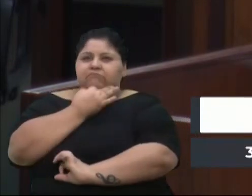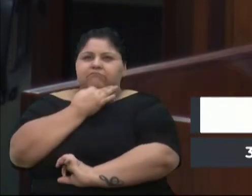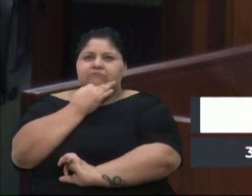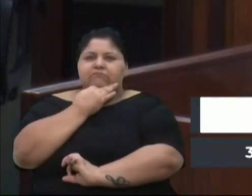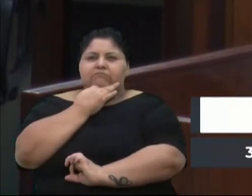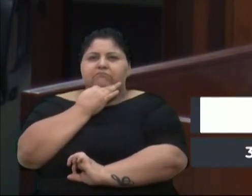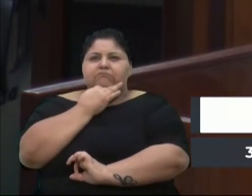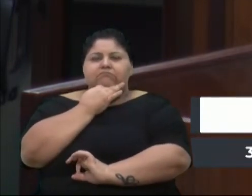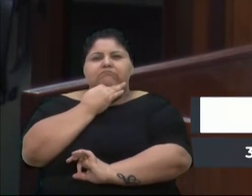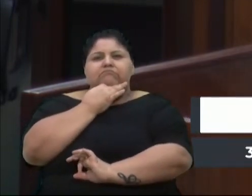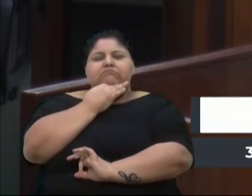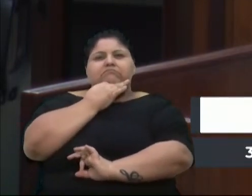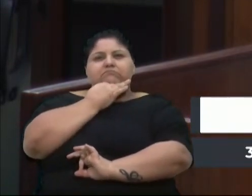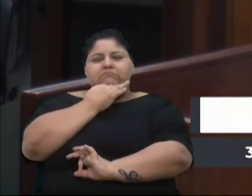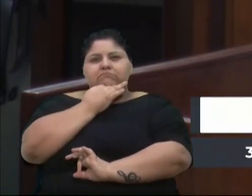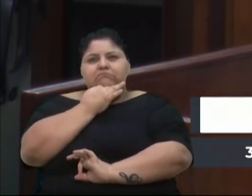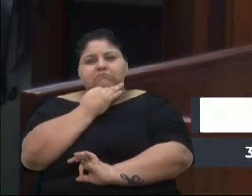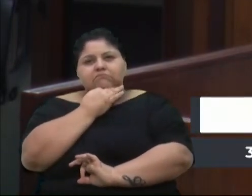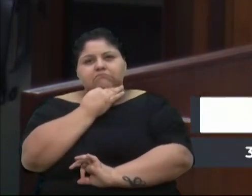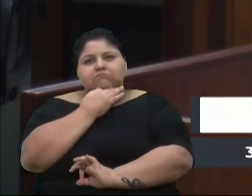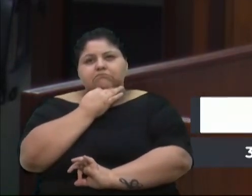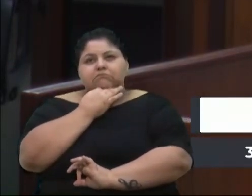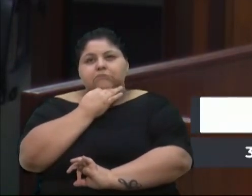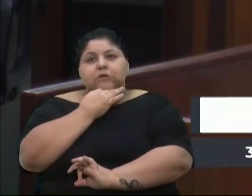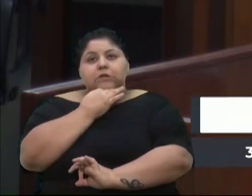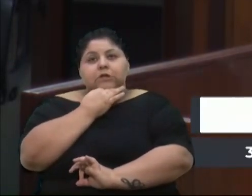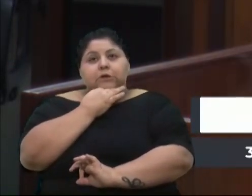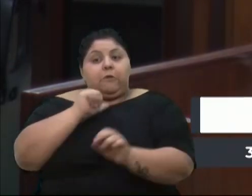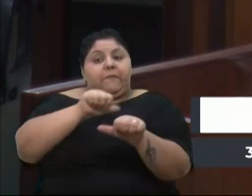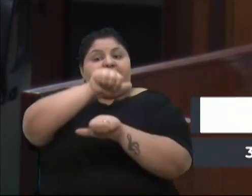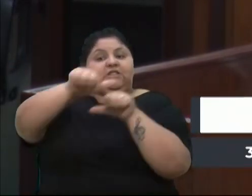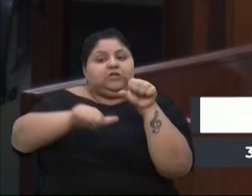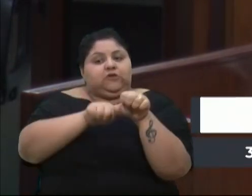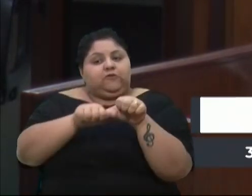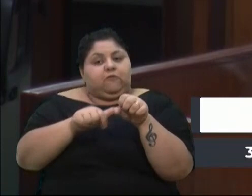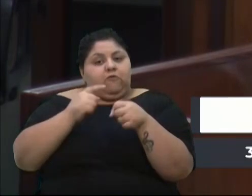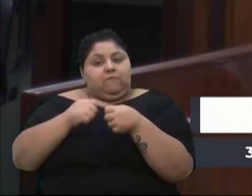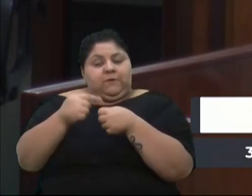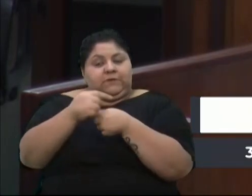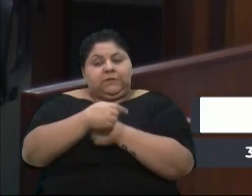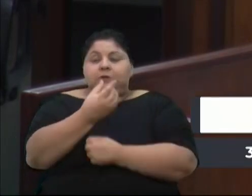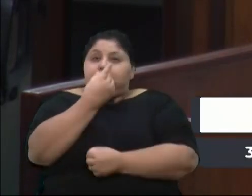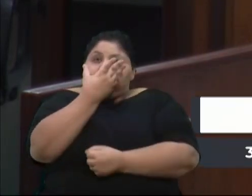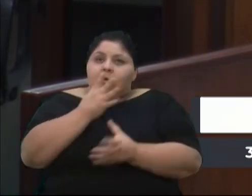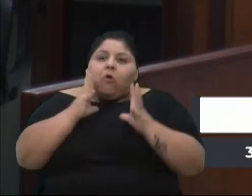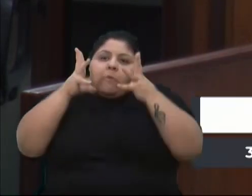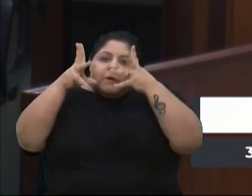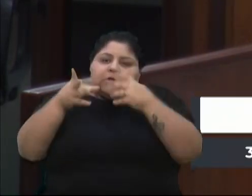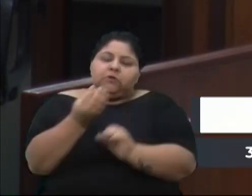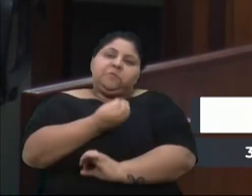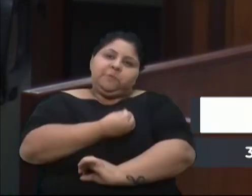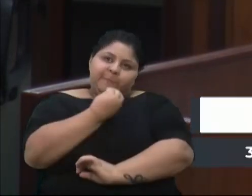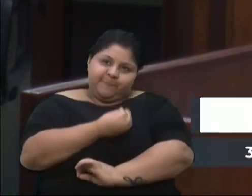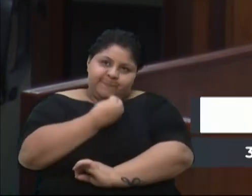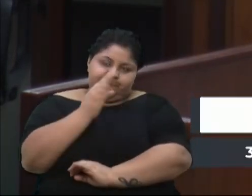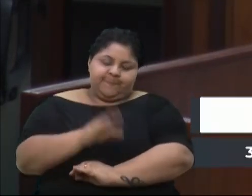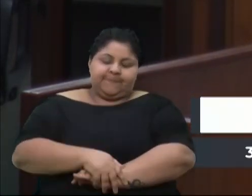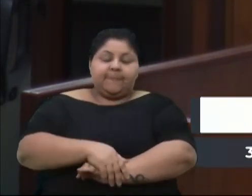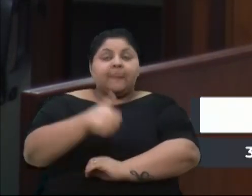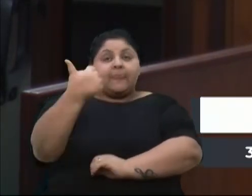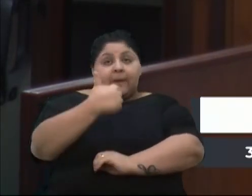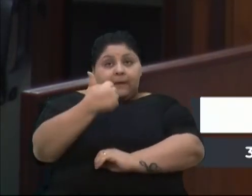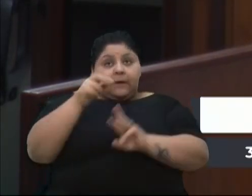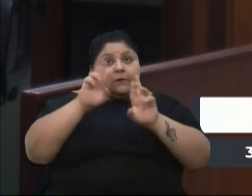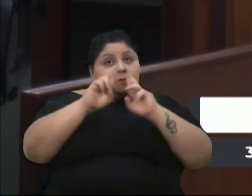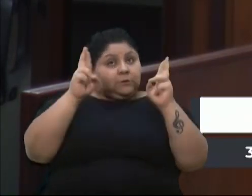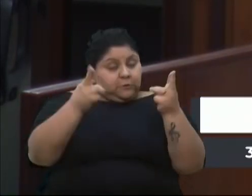que fique uma cidade boa para todo mundo viver. A primeira reunião